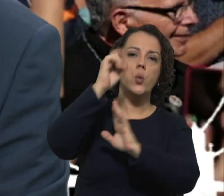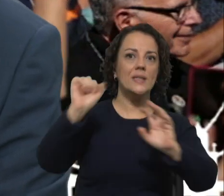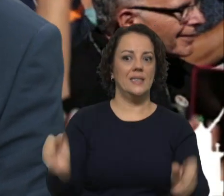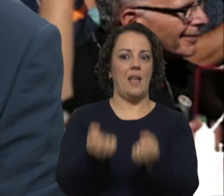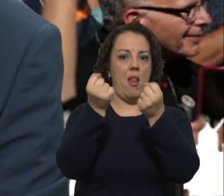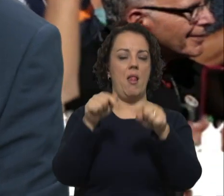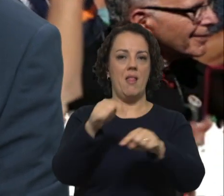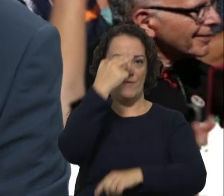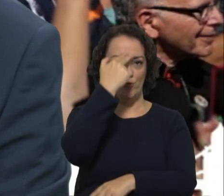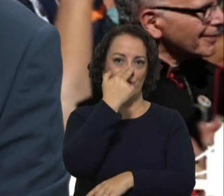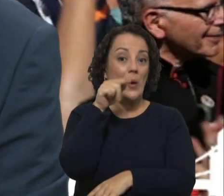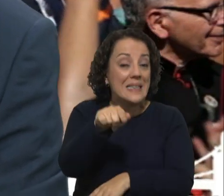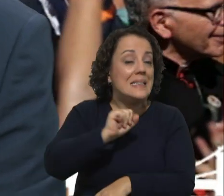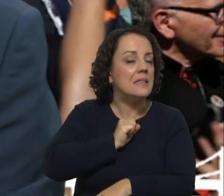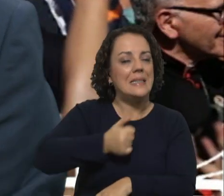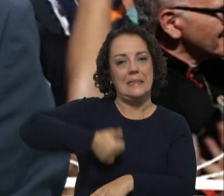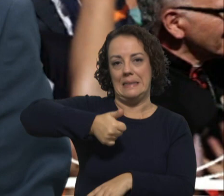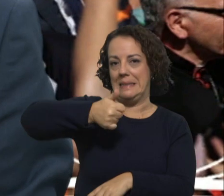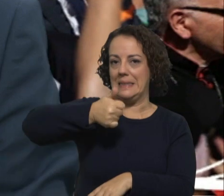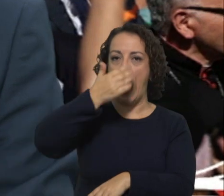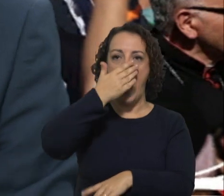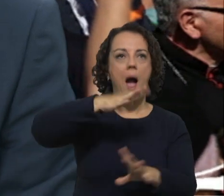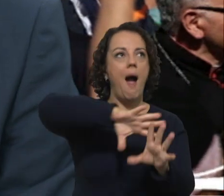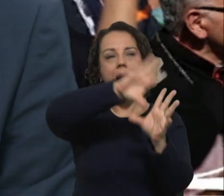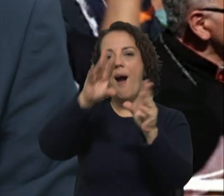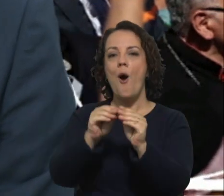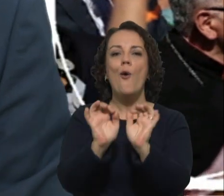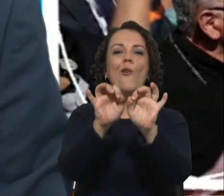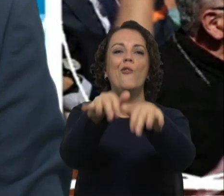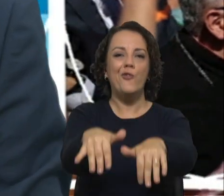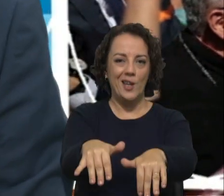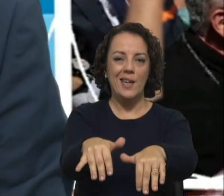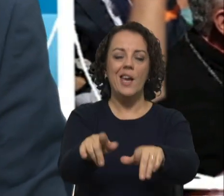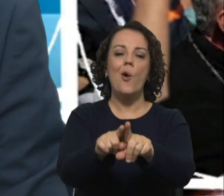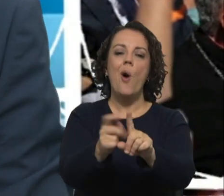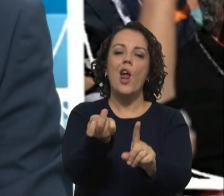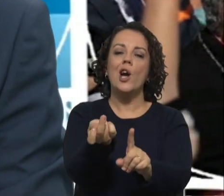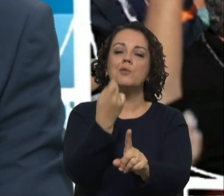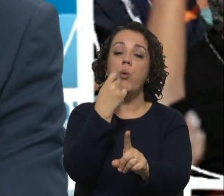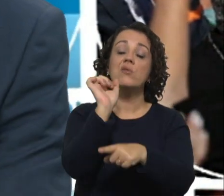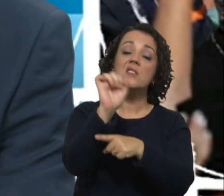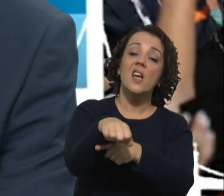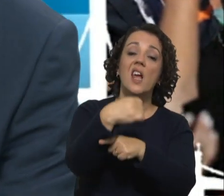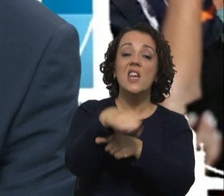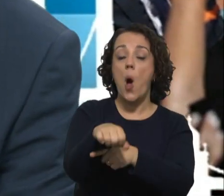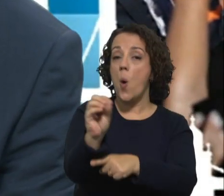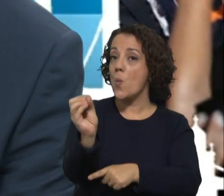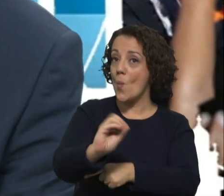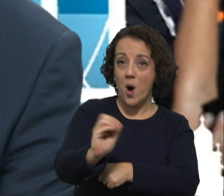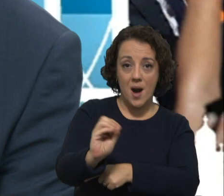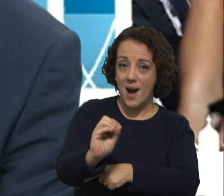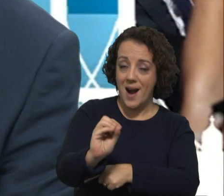história. Portanto, e é isso que me interessa, que no final talvez a pergunta não recebe uma resposta sim ou não, mas que recebe